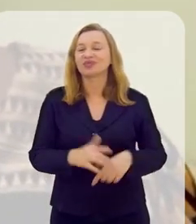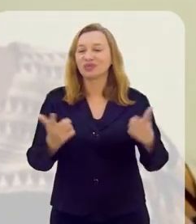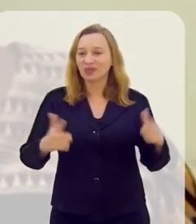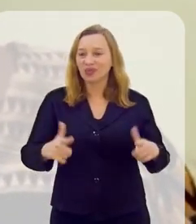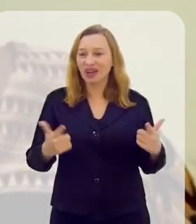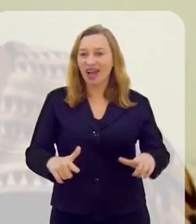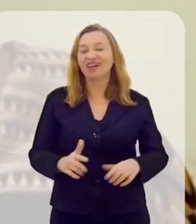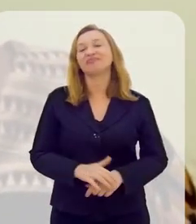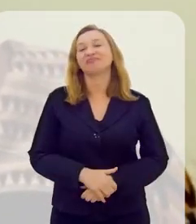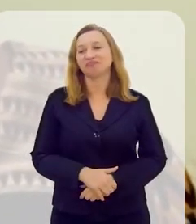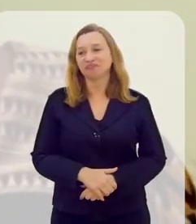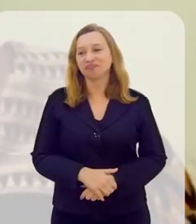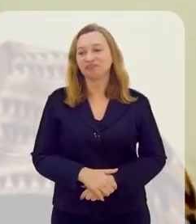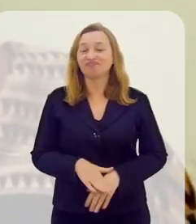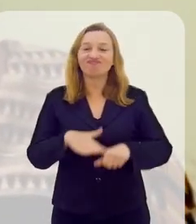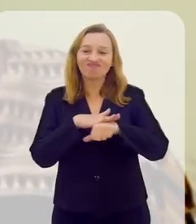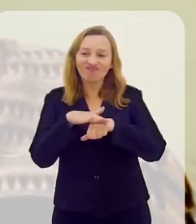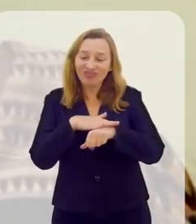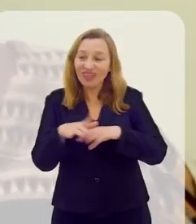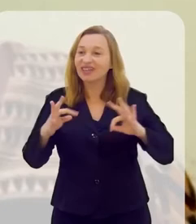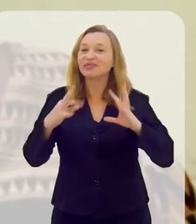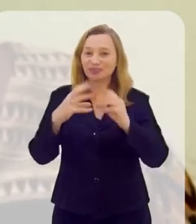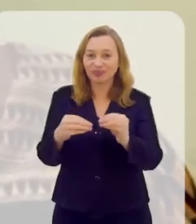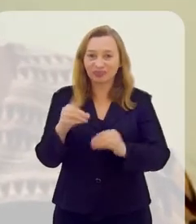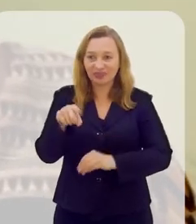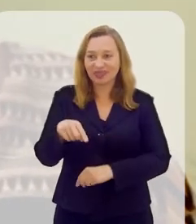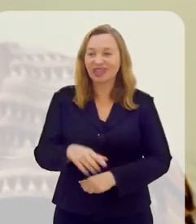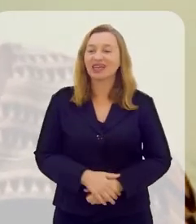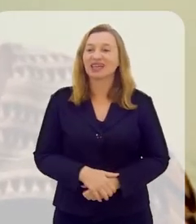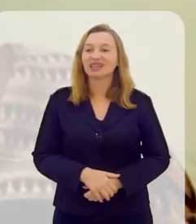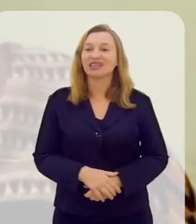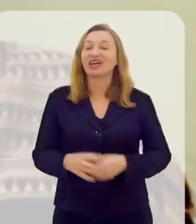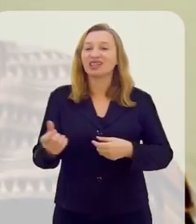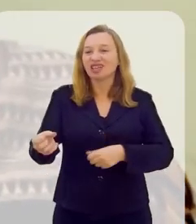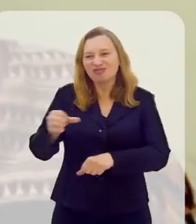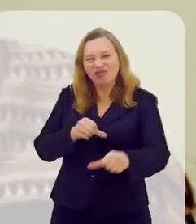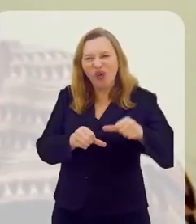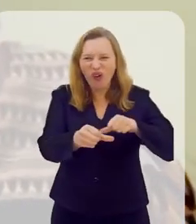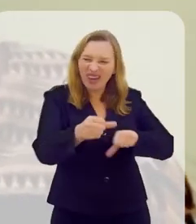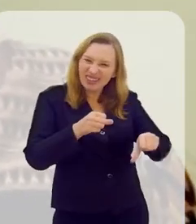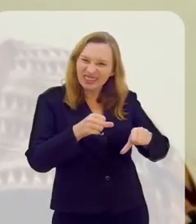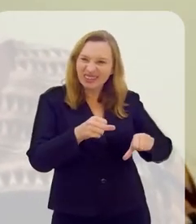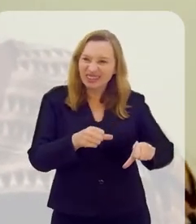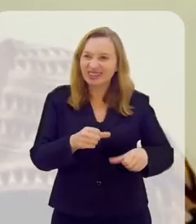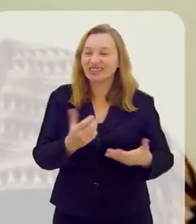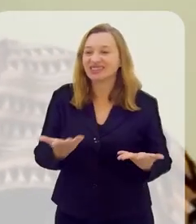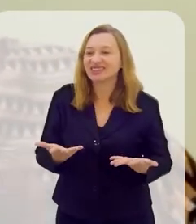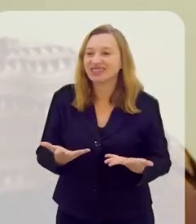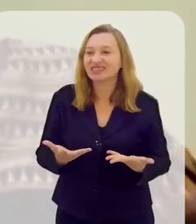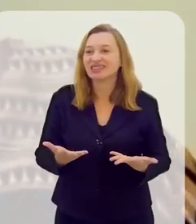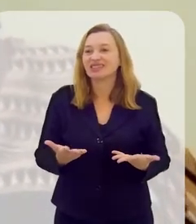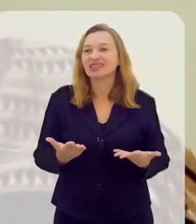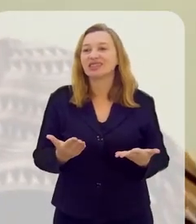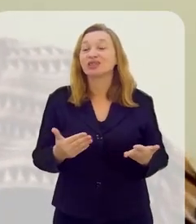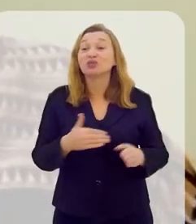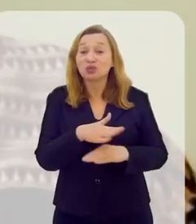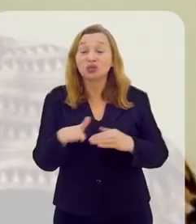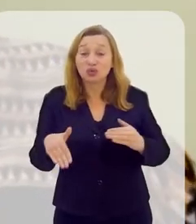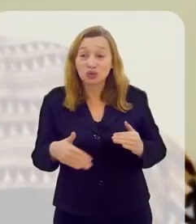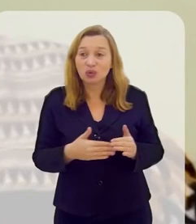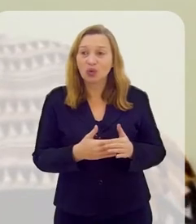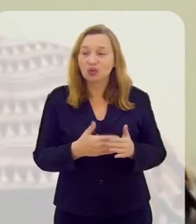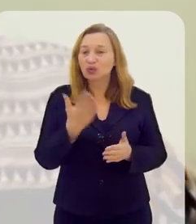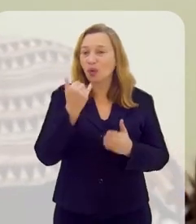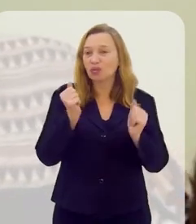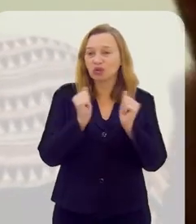e dali você dialogava, você conversava com todos, né? Era trocas, alimentava todos eles.